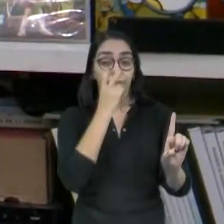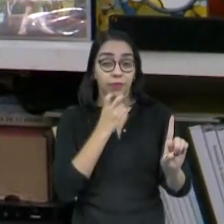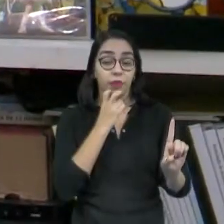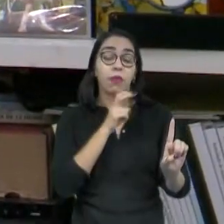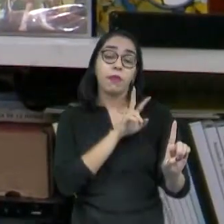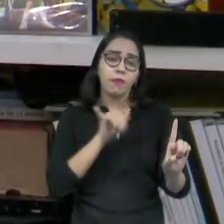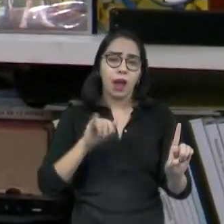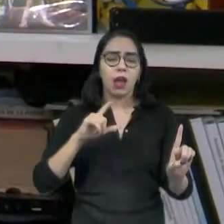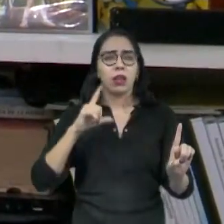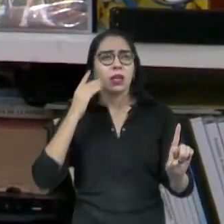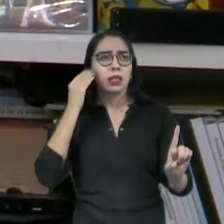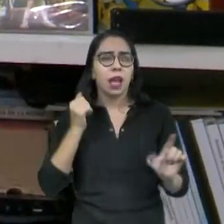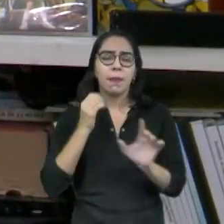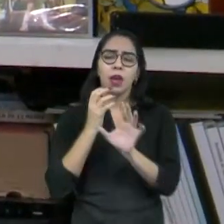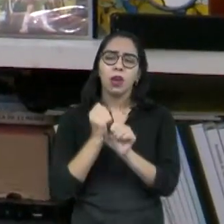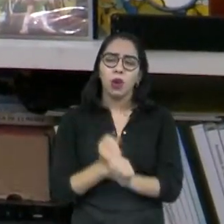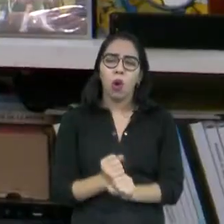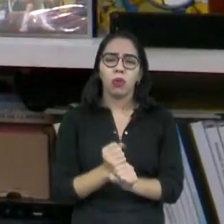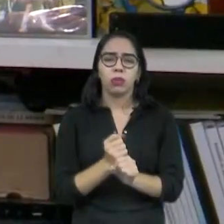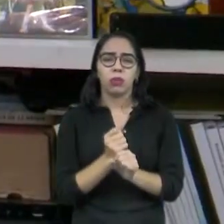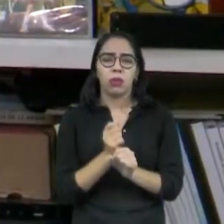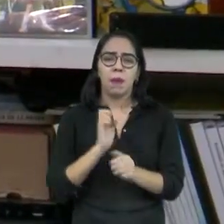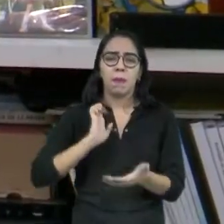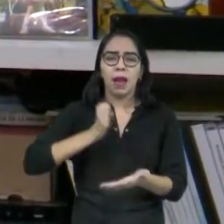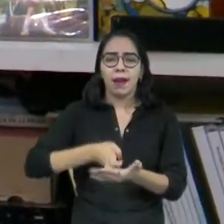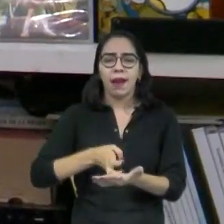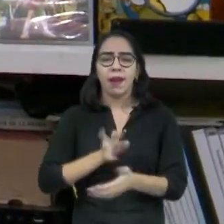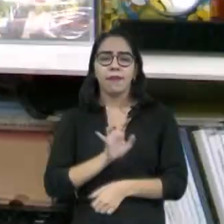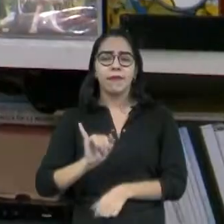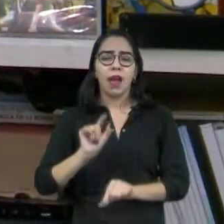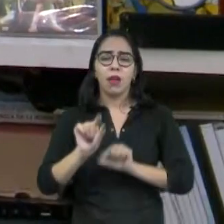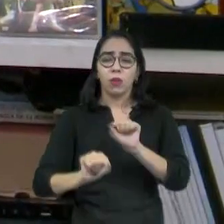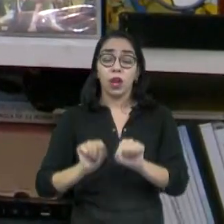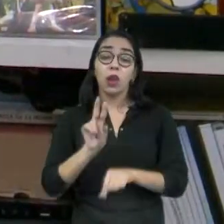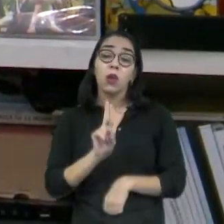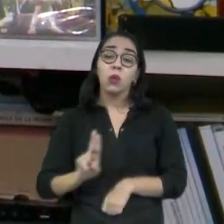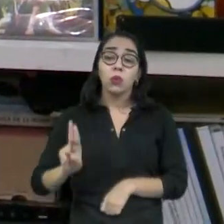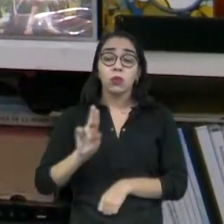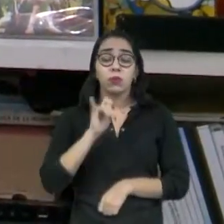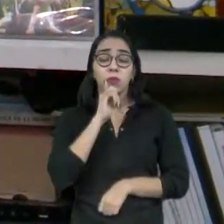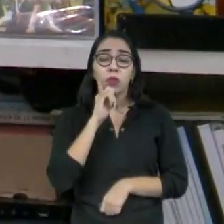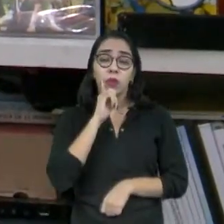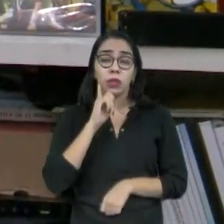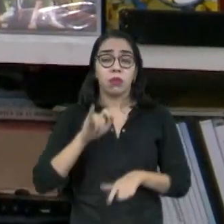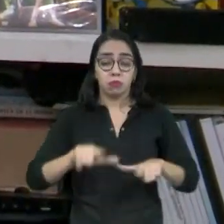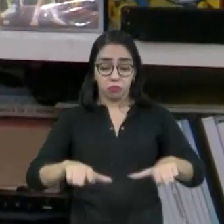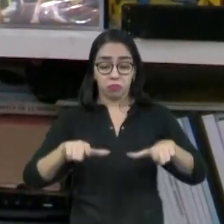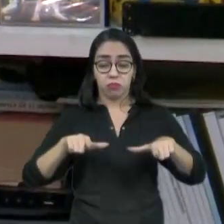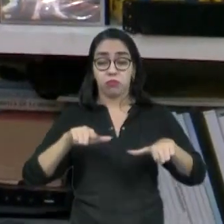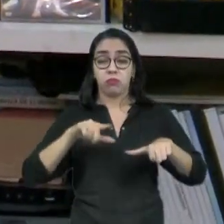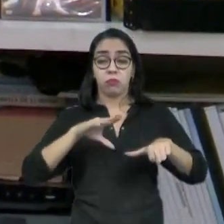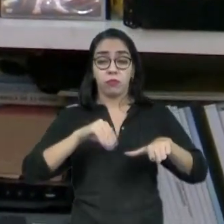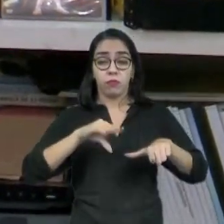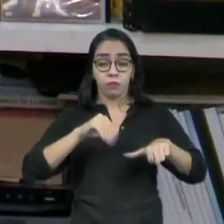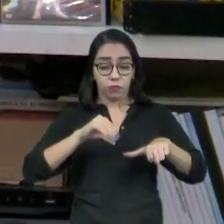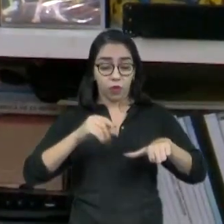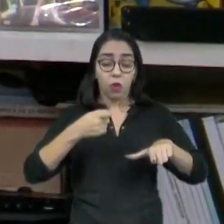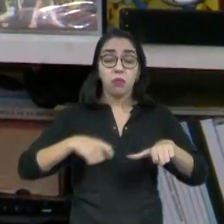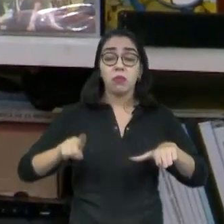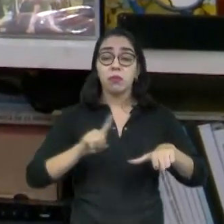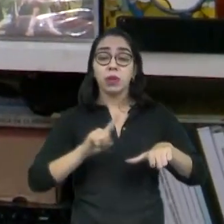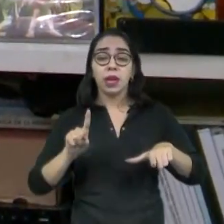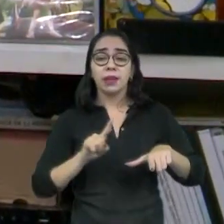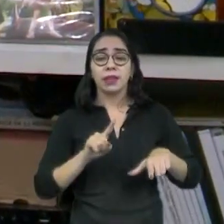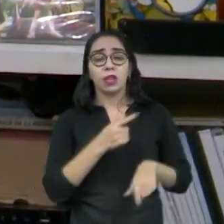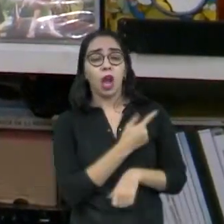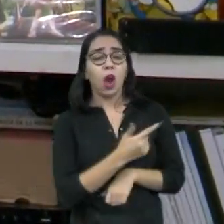sua conta quanto deu quanto foi o consumo através do k Coach possibilitando que a gente não necessite de uma